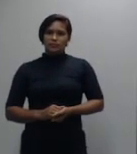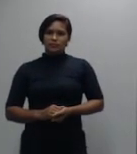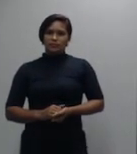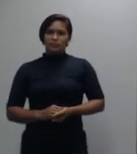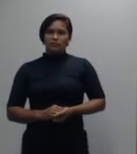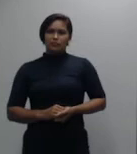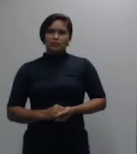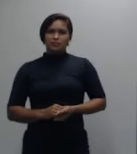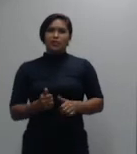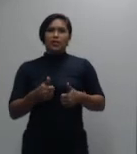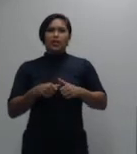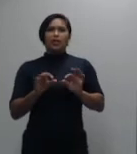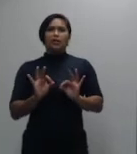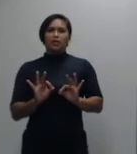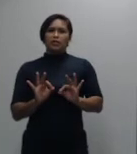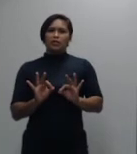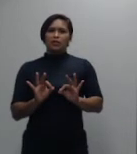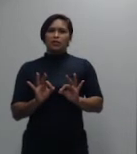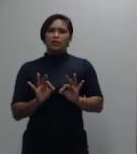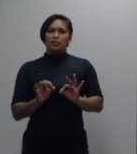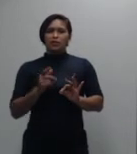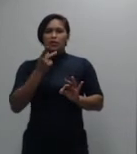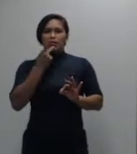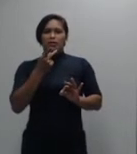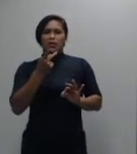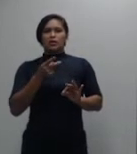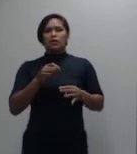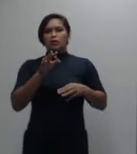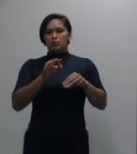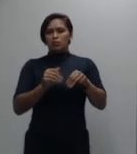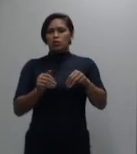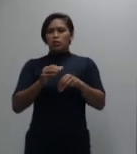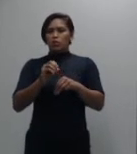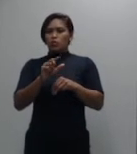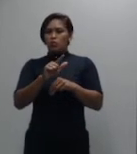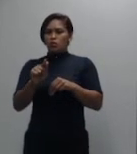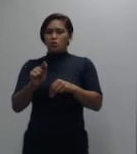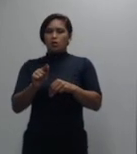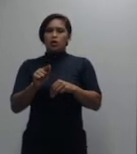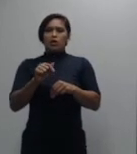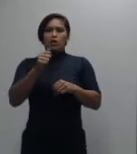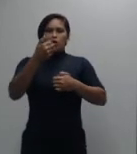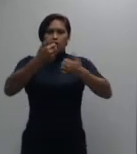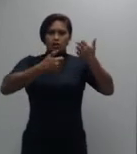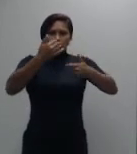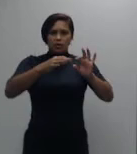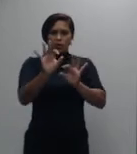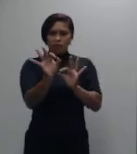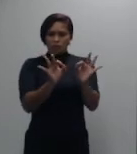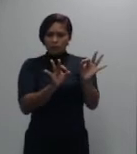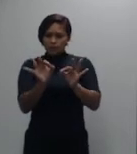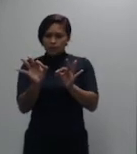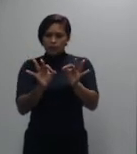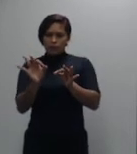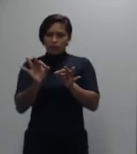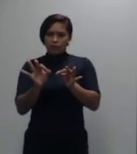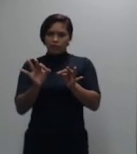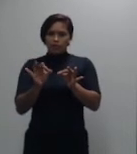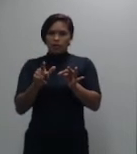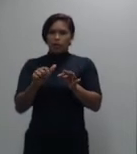Esse é o ministro og com relação à a questão de ordem do